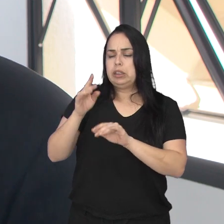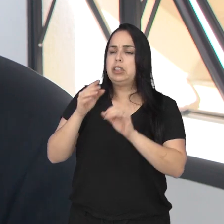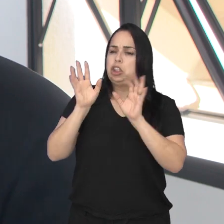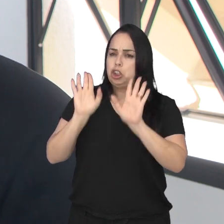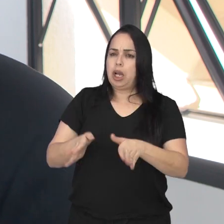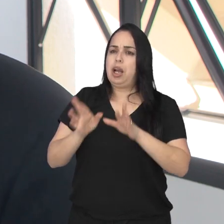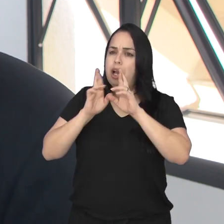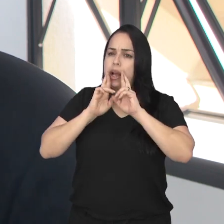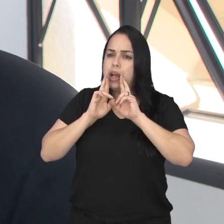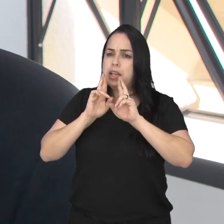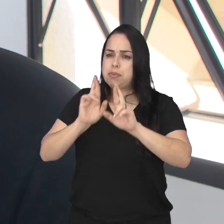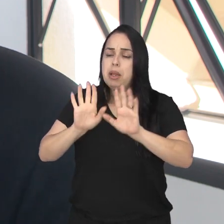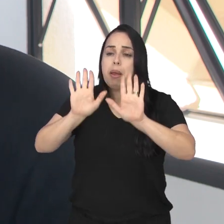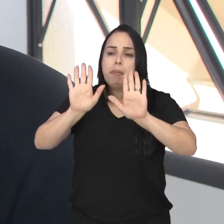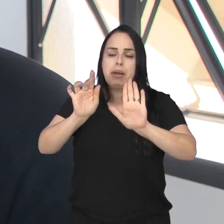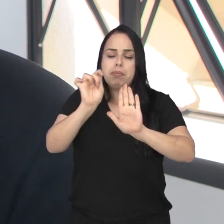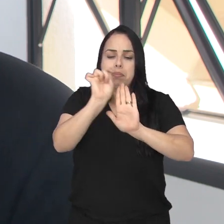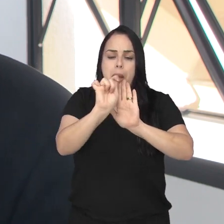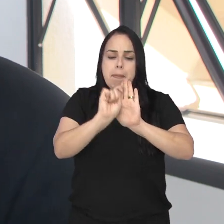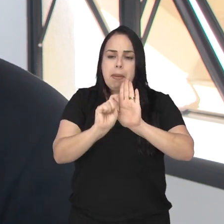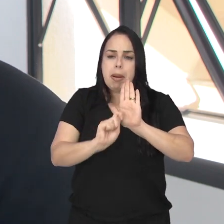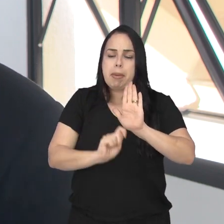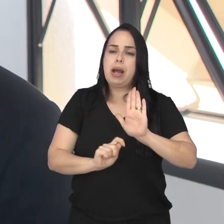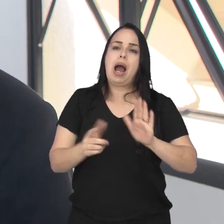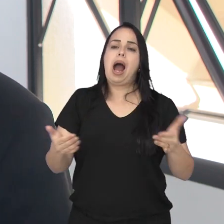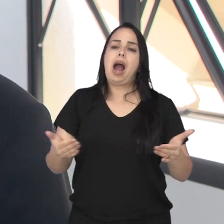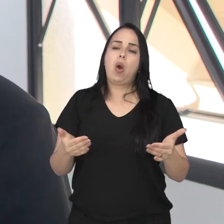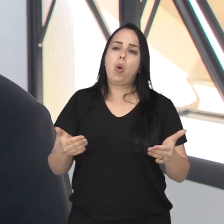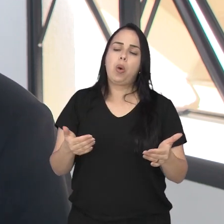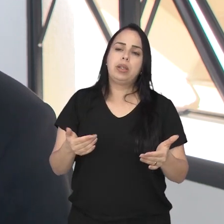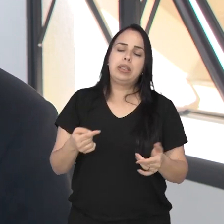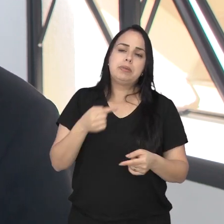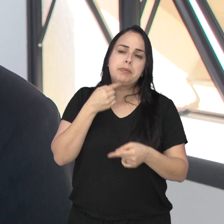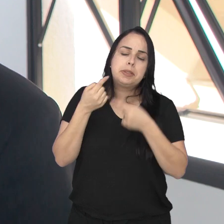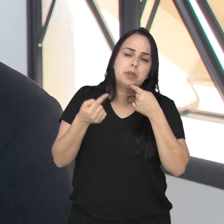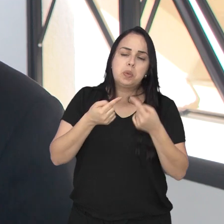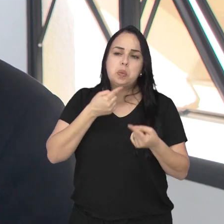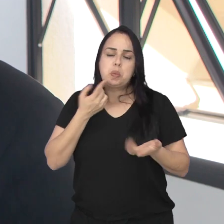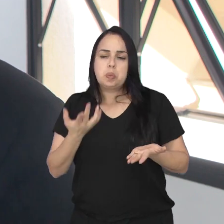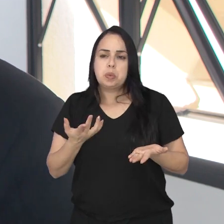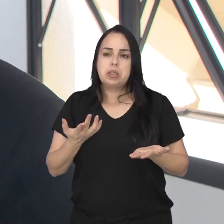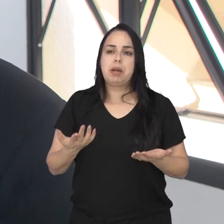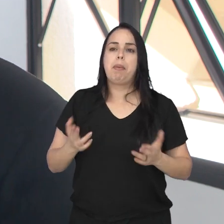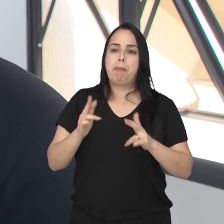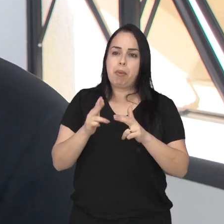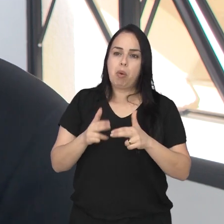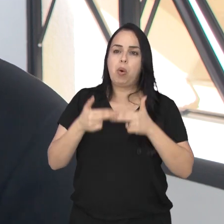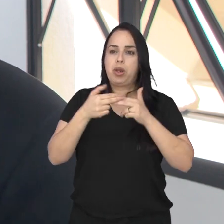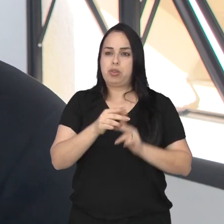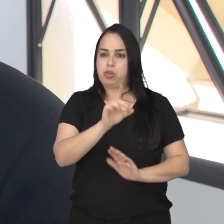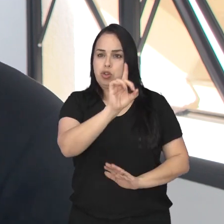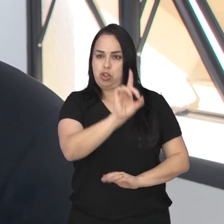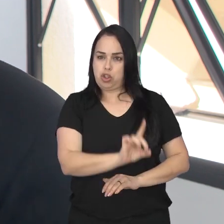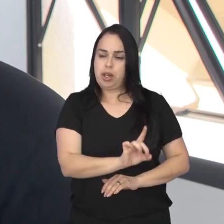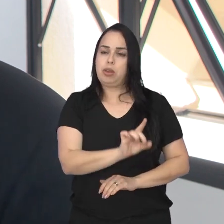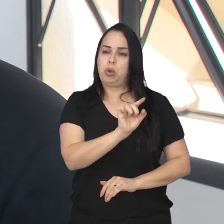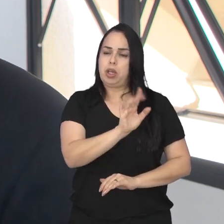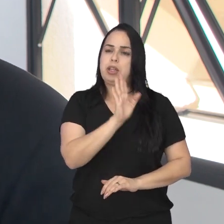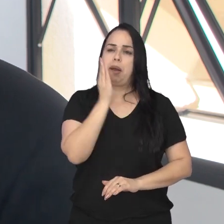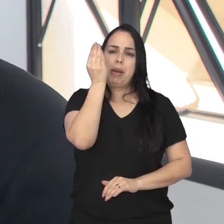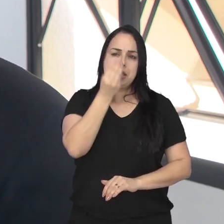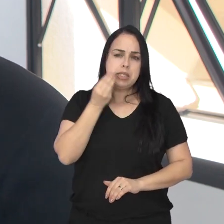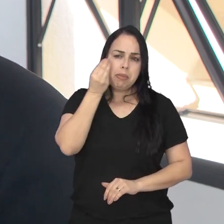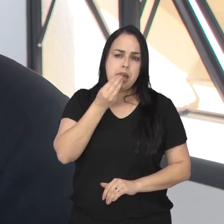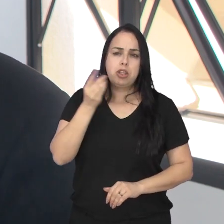bem completo inclusive mas a partir dessa teoria também surge algumas questionamentos Então nada melhor que o diretor